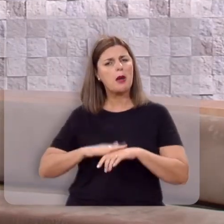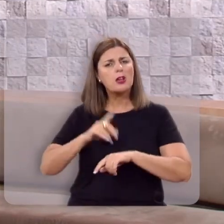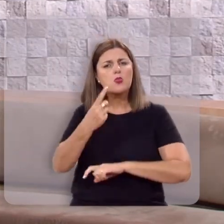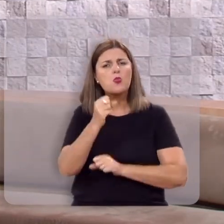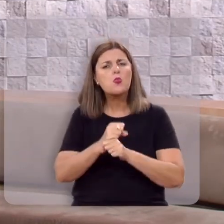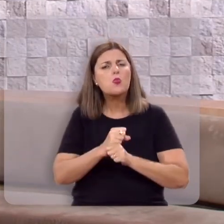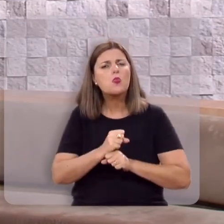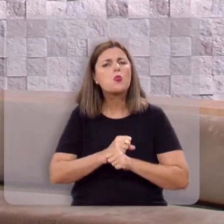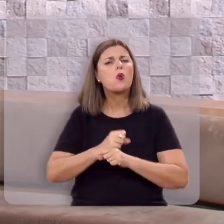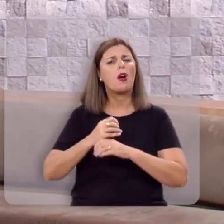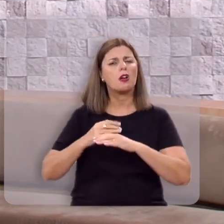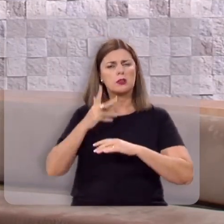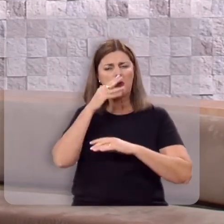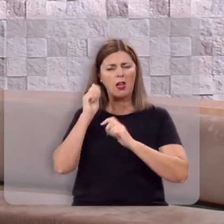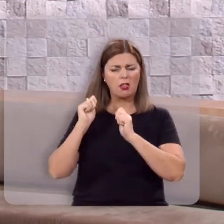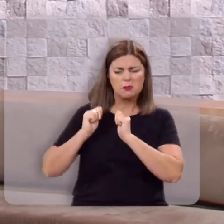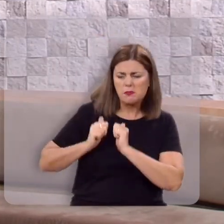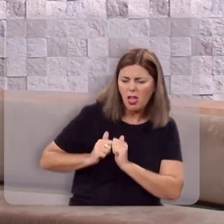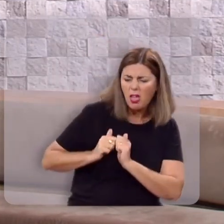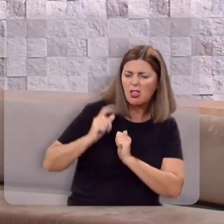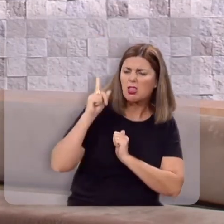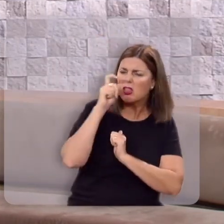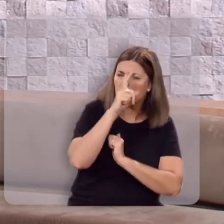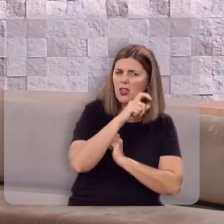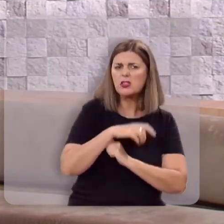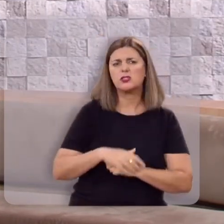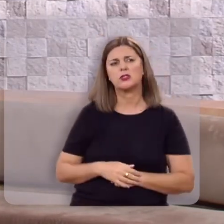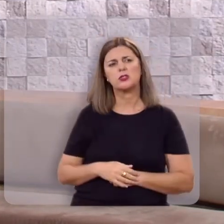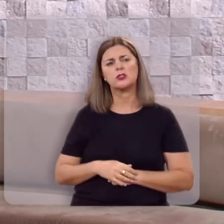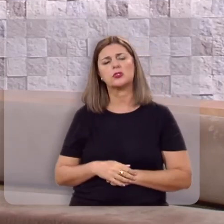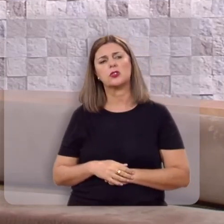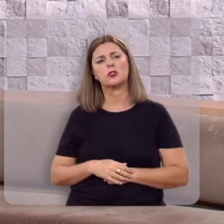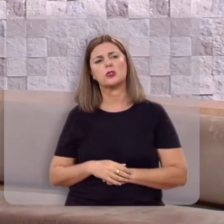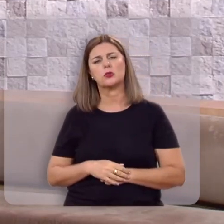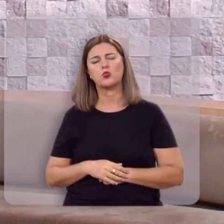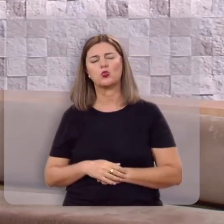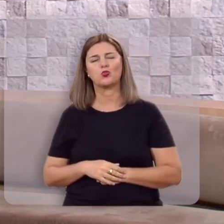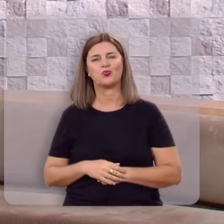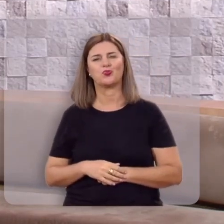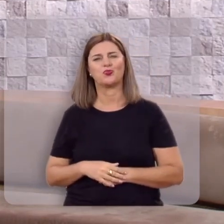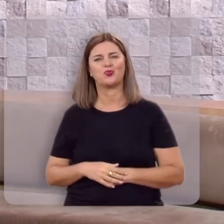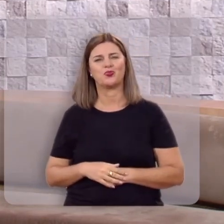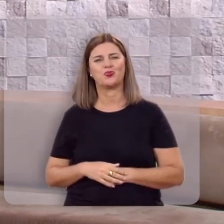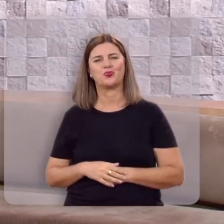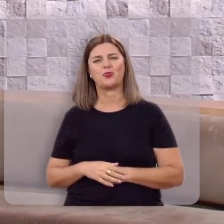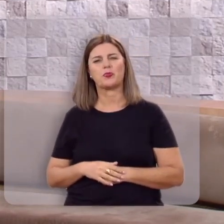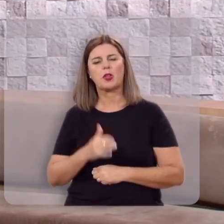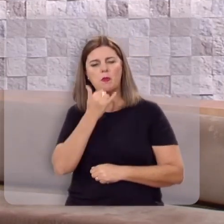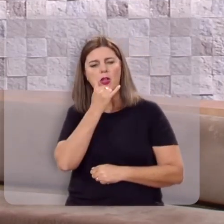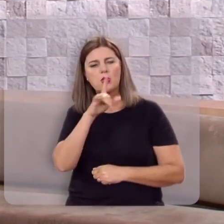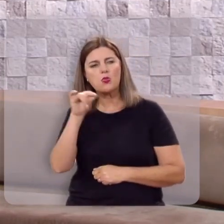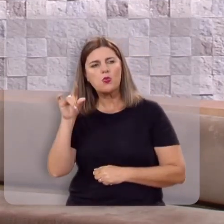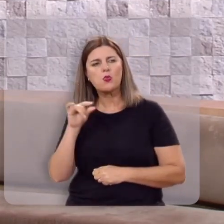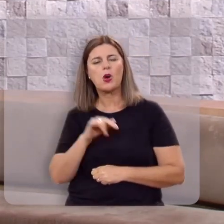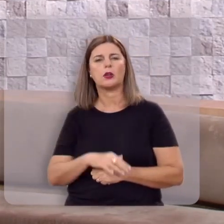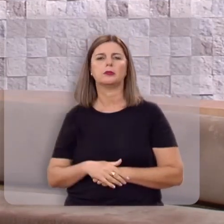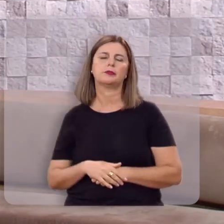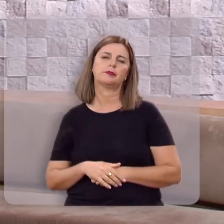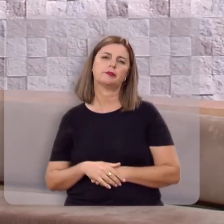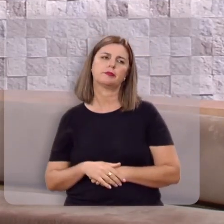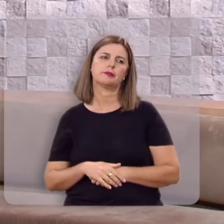ano, vivendo, gemendo debaixo dessa carga pesada. Toma a decisão de perdoar.